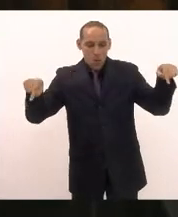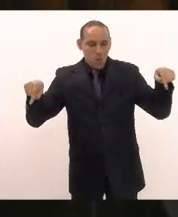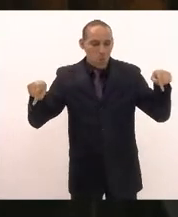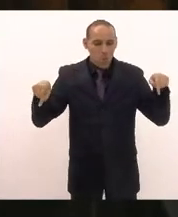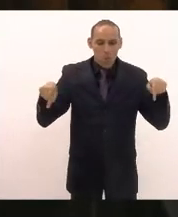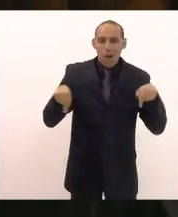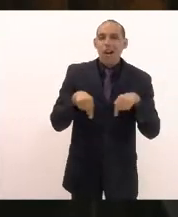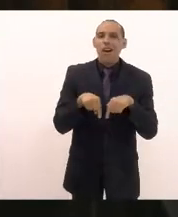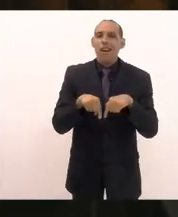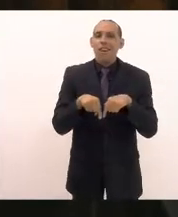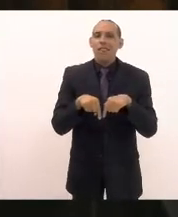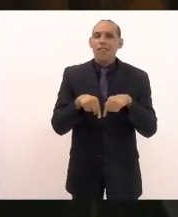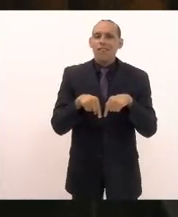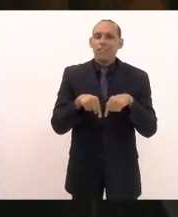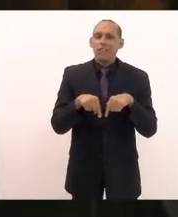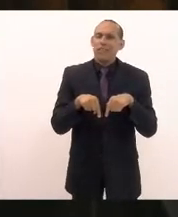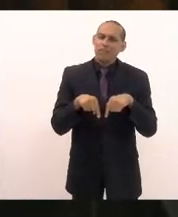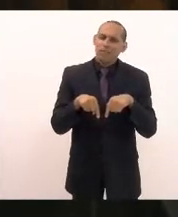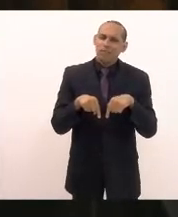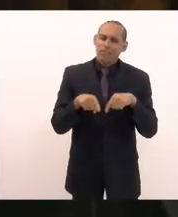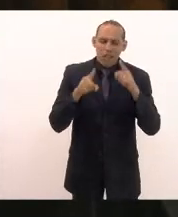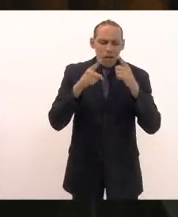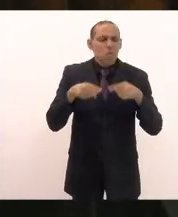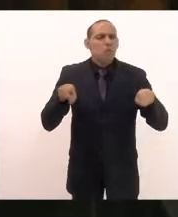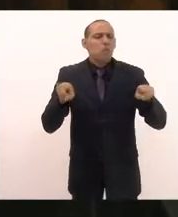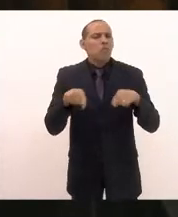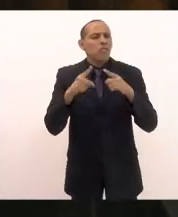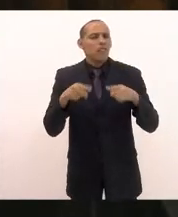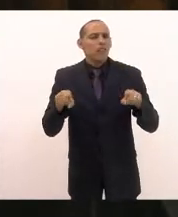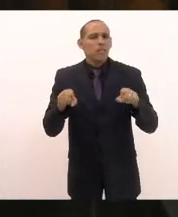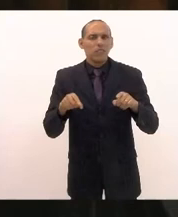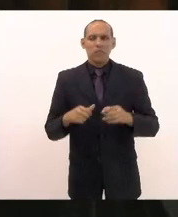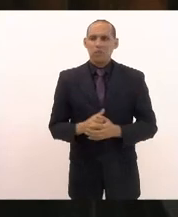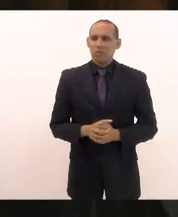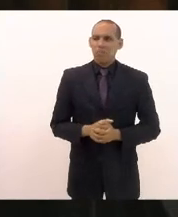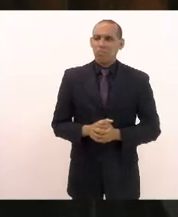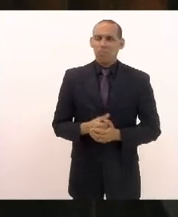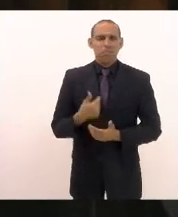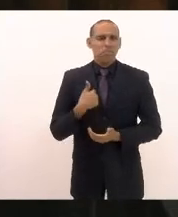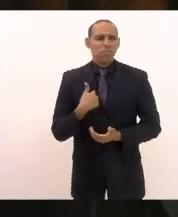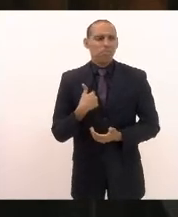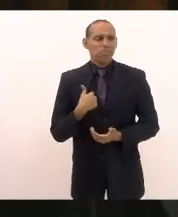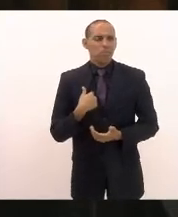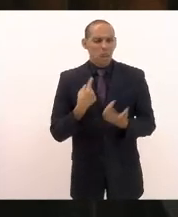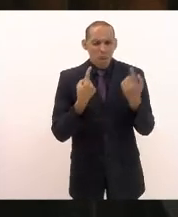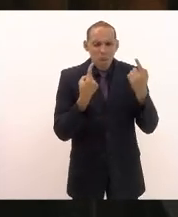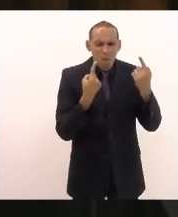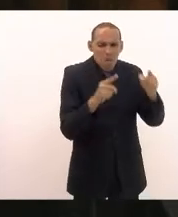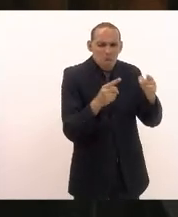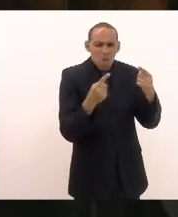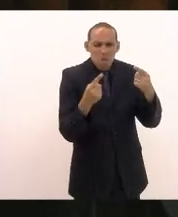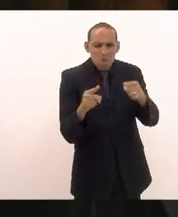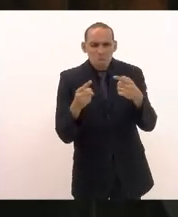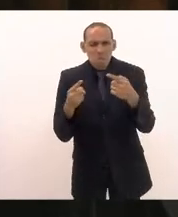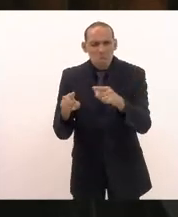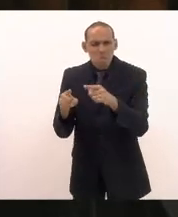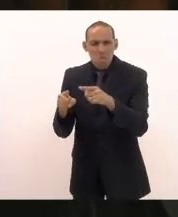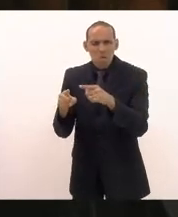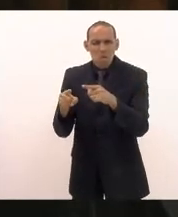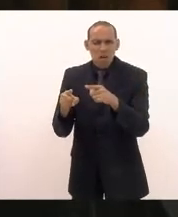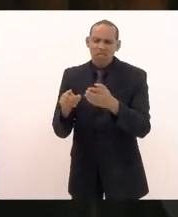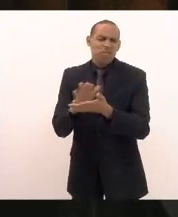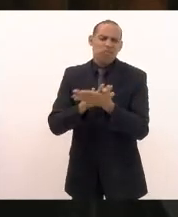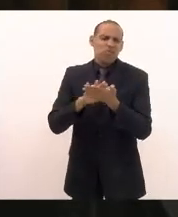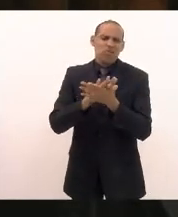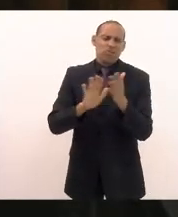Evidentemente que, ao usar dessa marchinha, eu não pretendo agredir ninguém, ofender